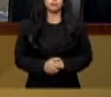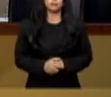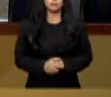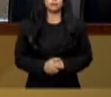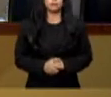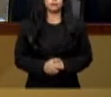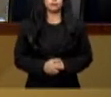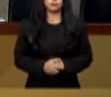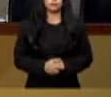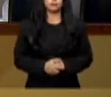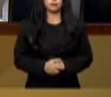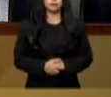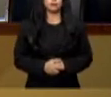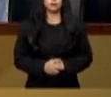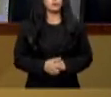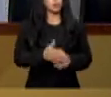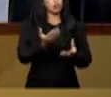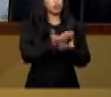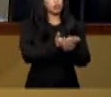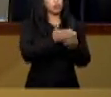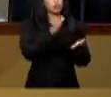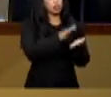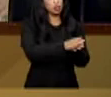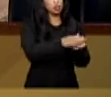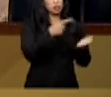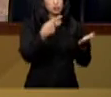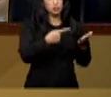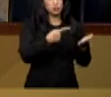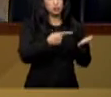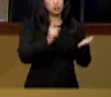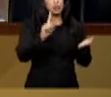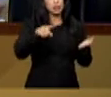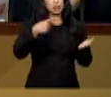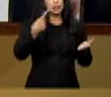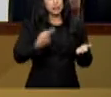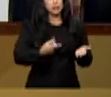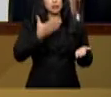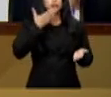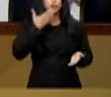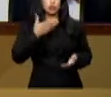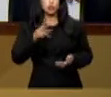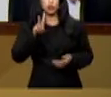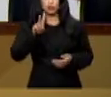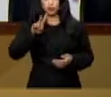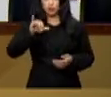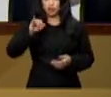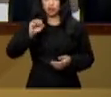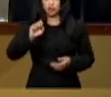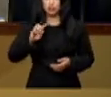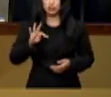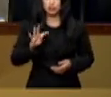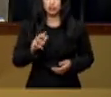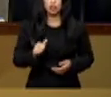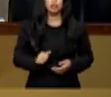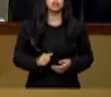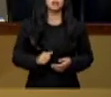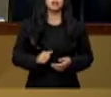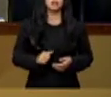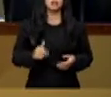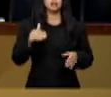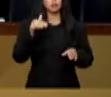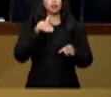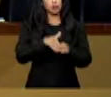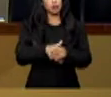Nesses casos, porém, após a vista do ministro Nunes Marques, que trouxe o voto